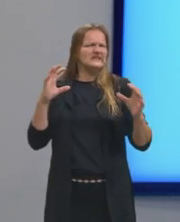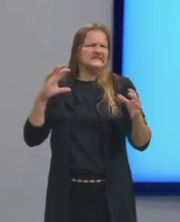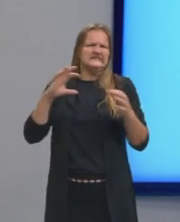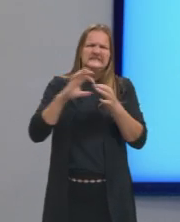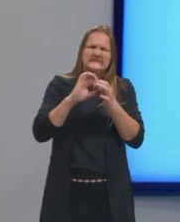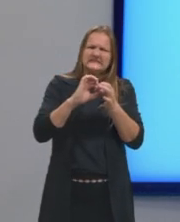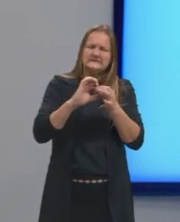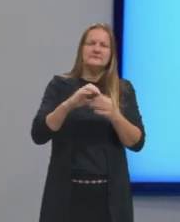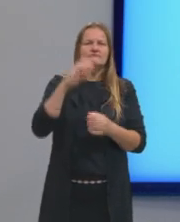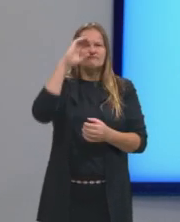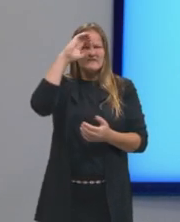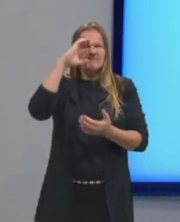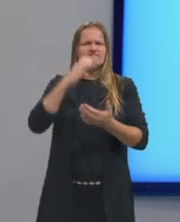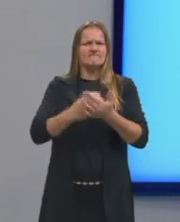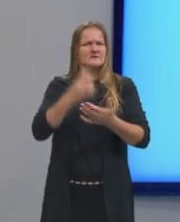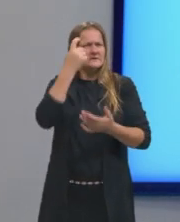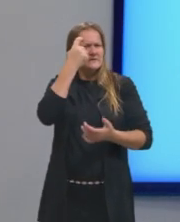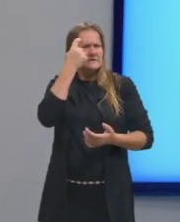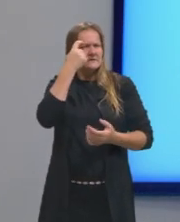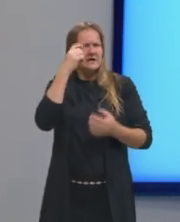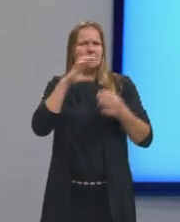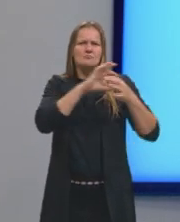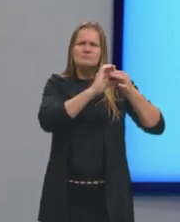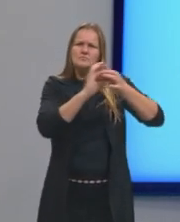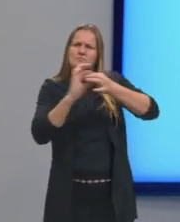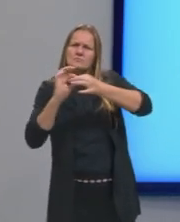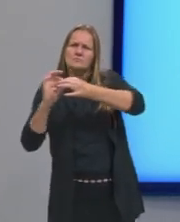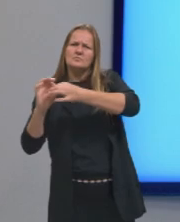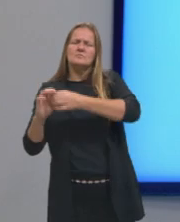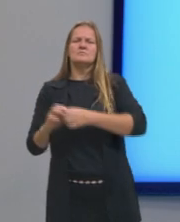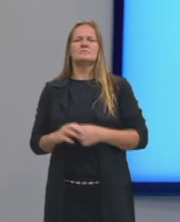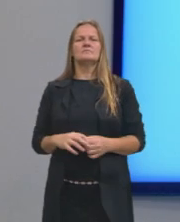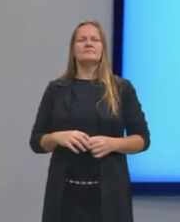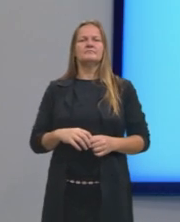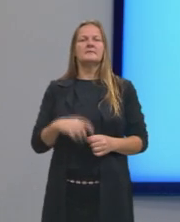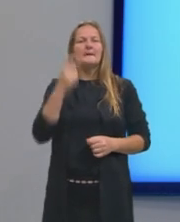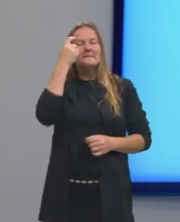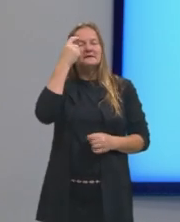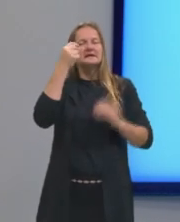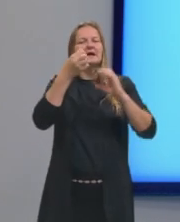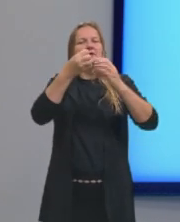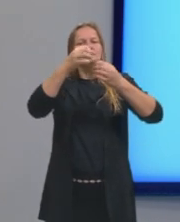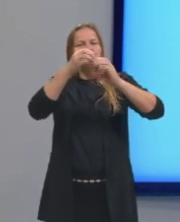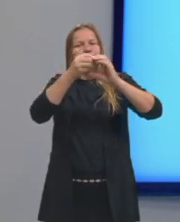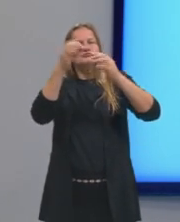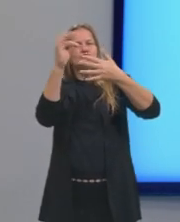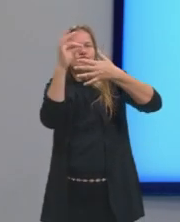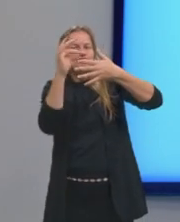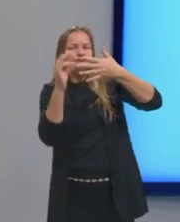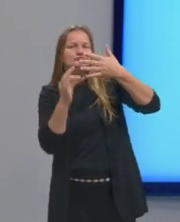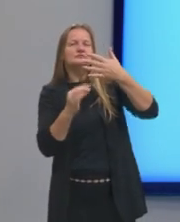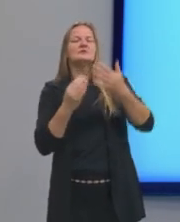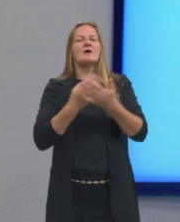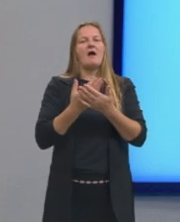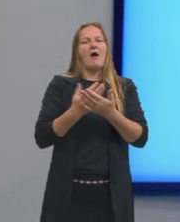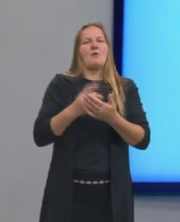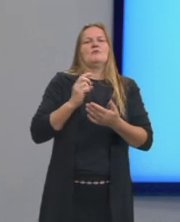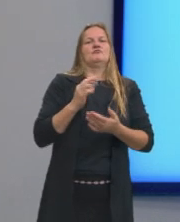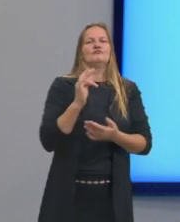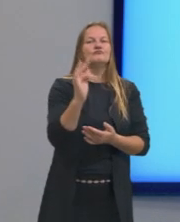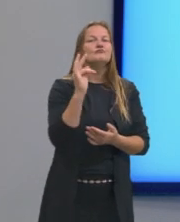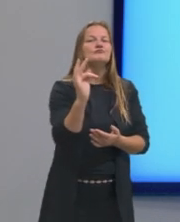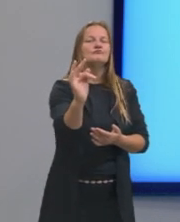de forma que ela se der fique Clara coerente e tudo isso a gente vai pensar com mais detalhes no decorrer das nossas aulas